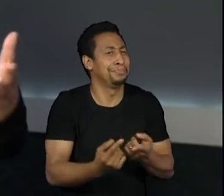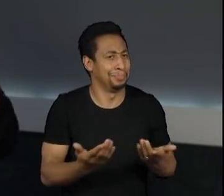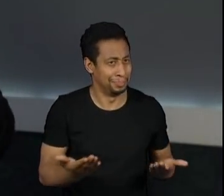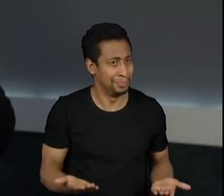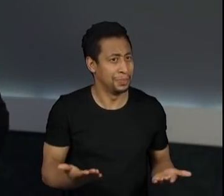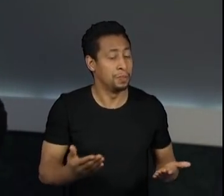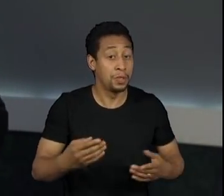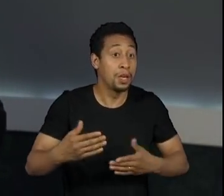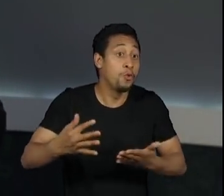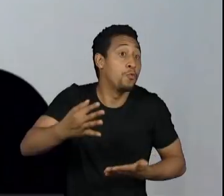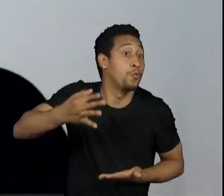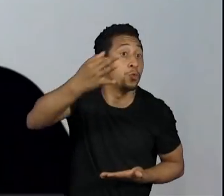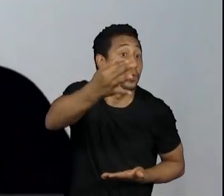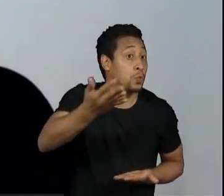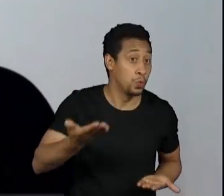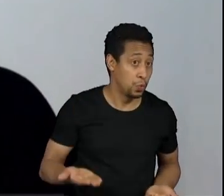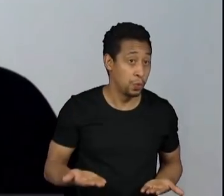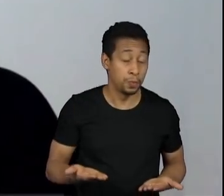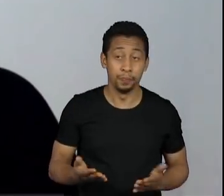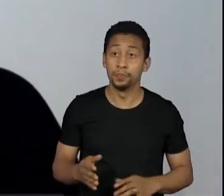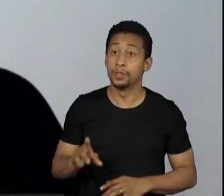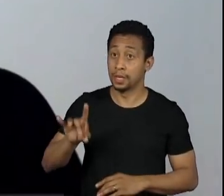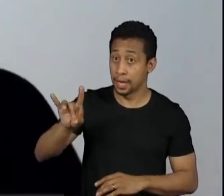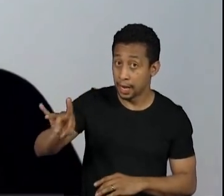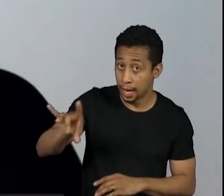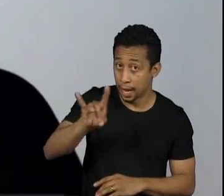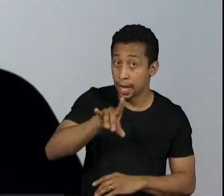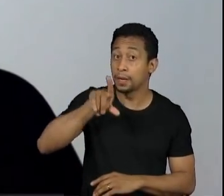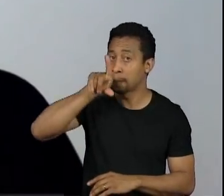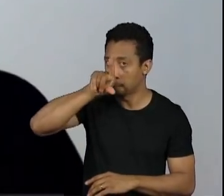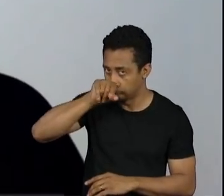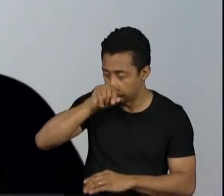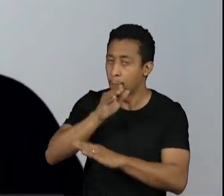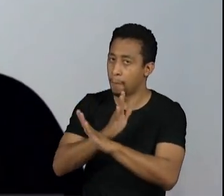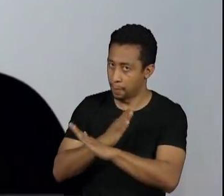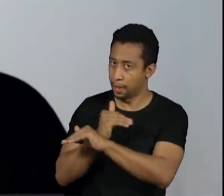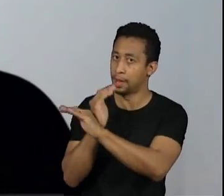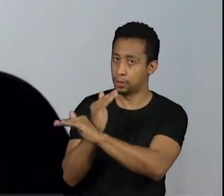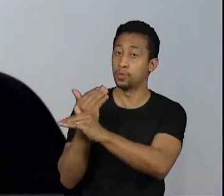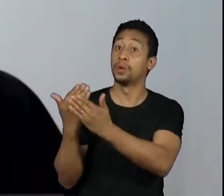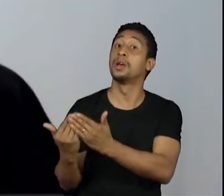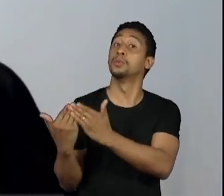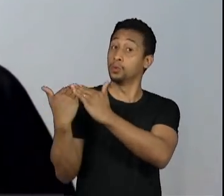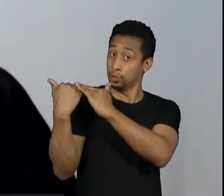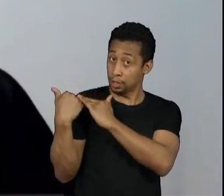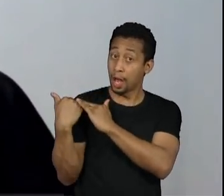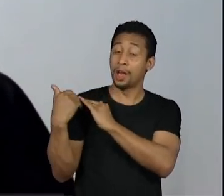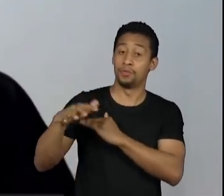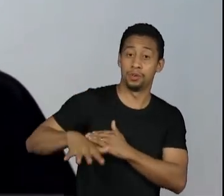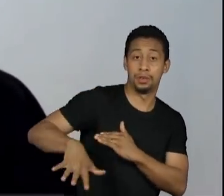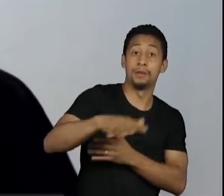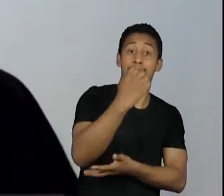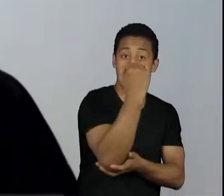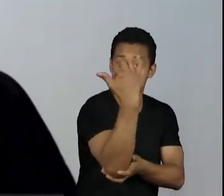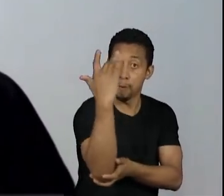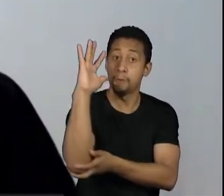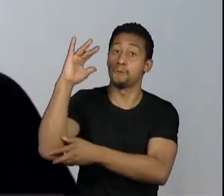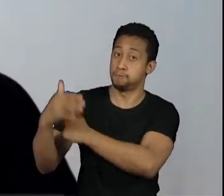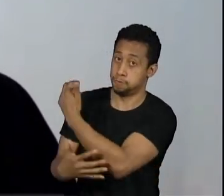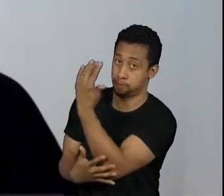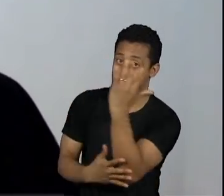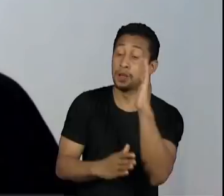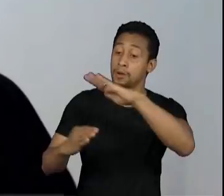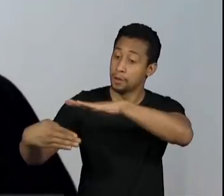as novas gerações? Cada espécie tem um papel único na natureza, na biodiversidade,